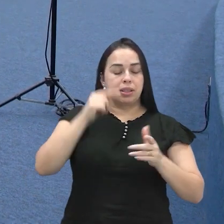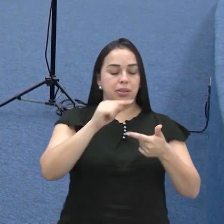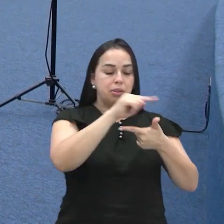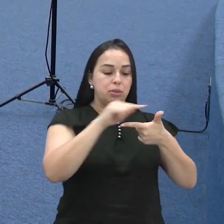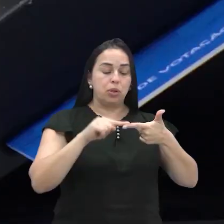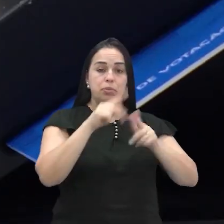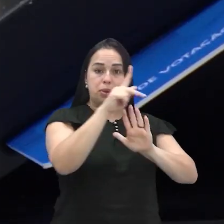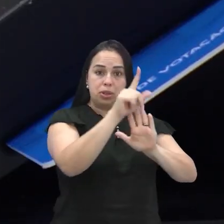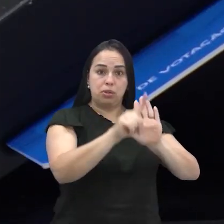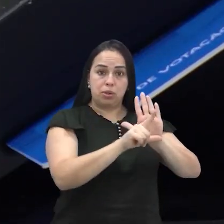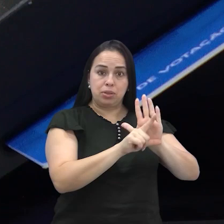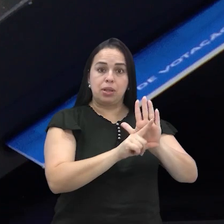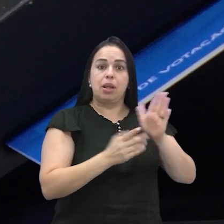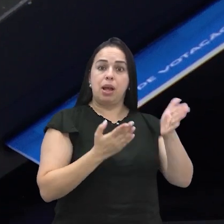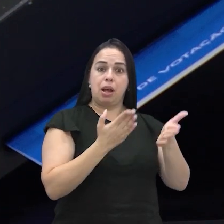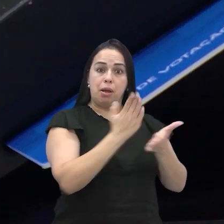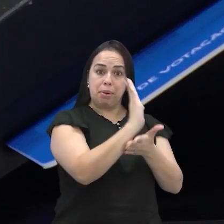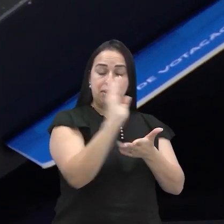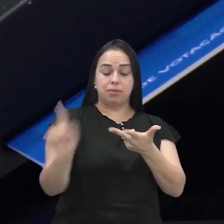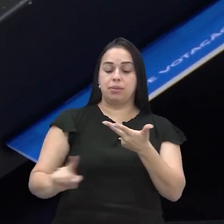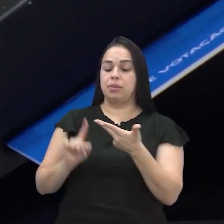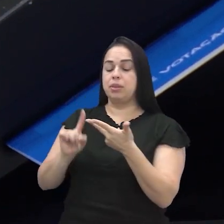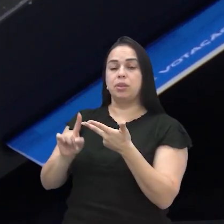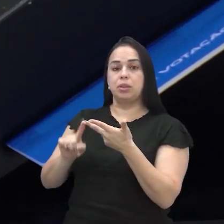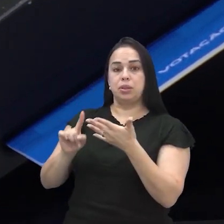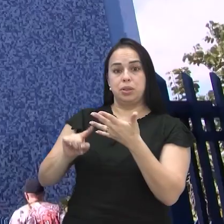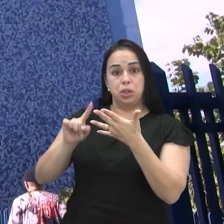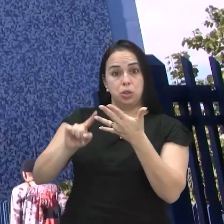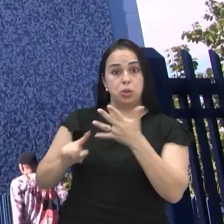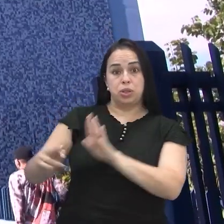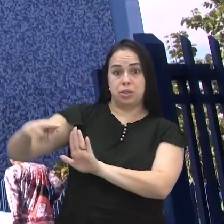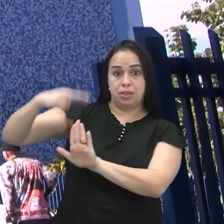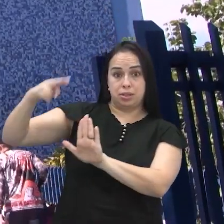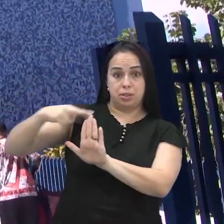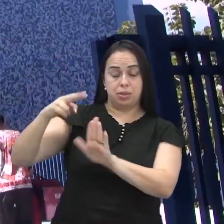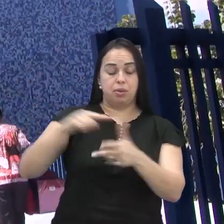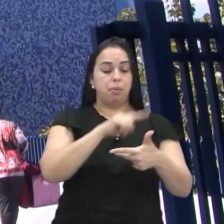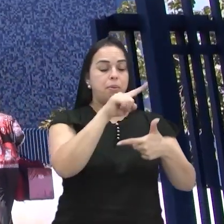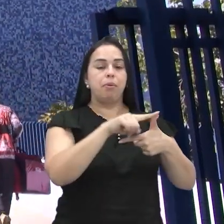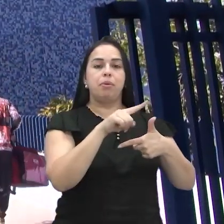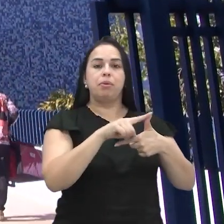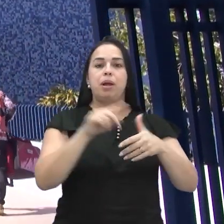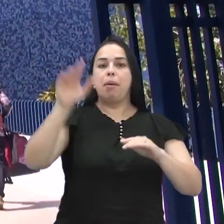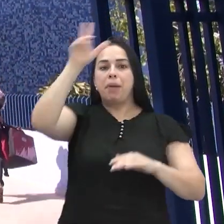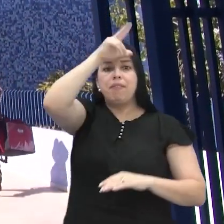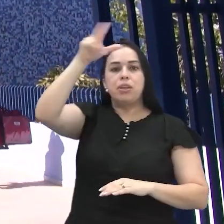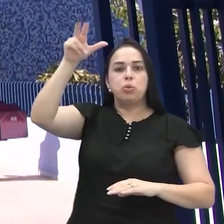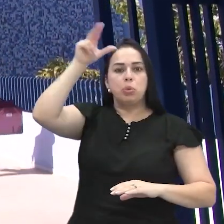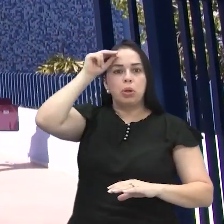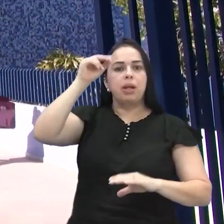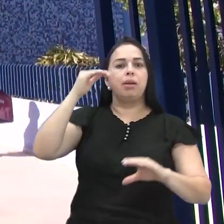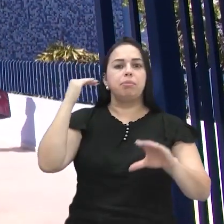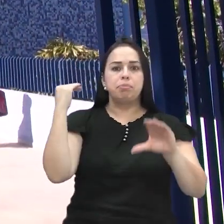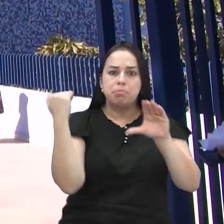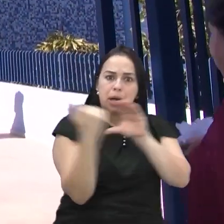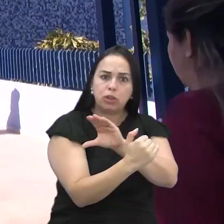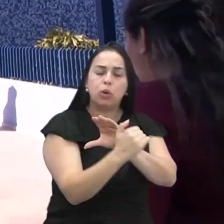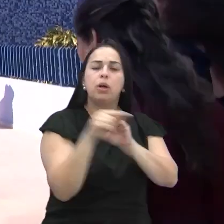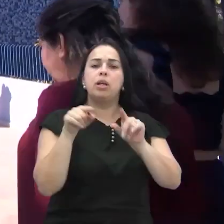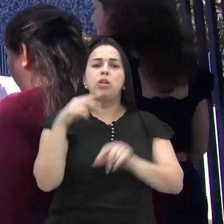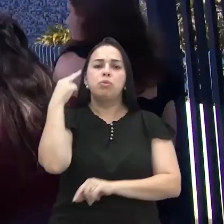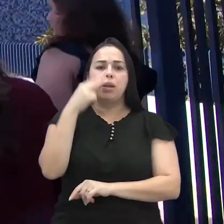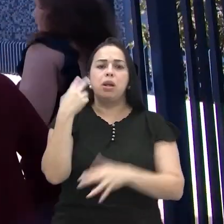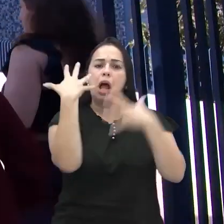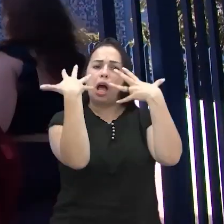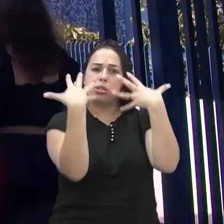vereadores aprovaram 2 projetos de lei e 2 de resolução. O PL, encaminhado pela Prefeitura, que recebeu votação